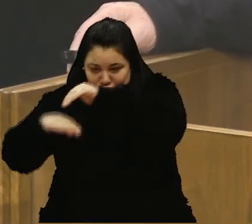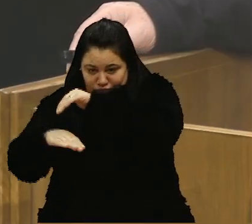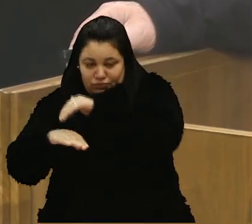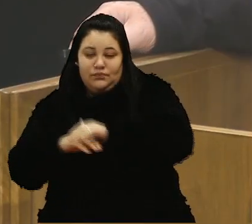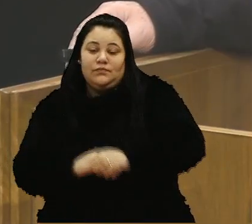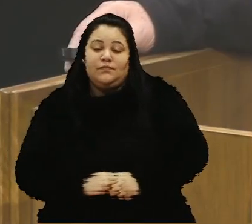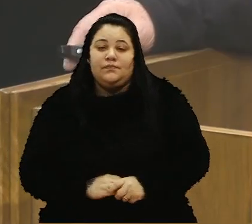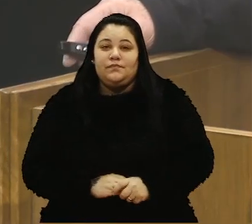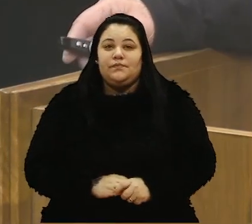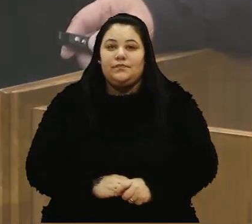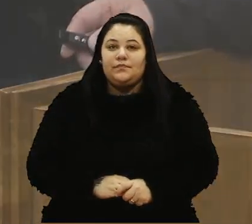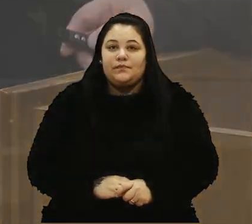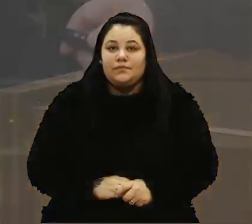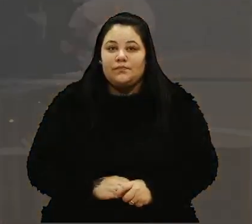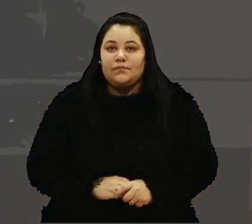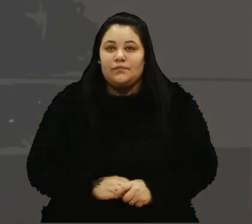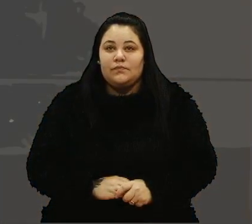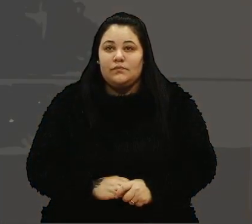Aqui,